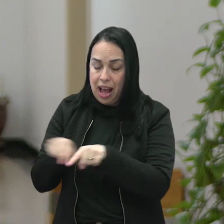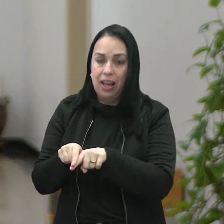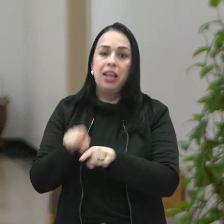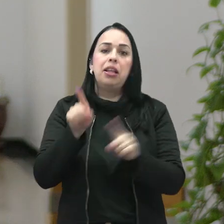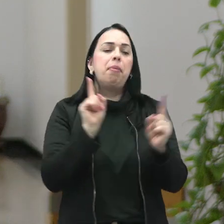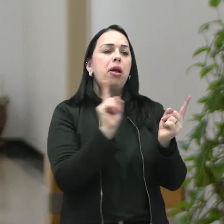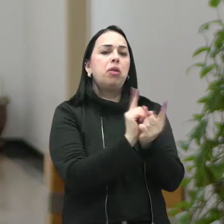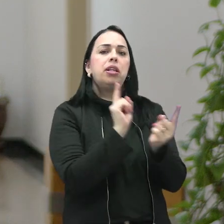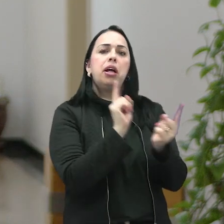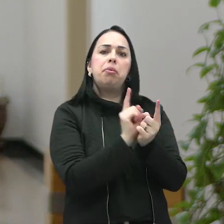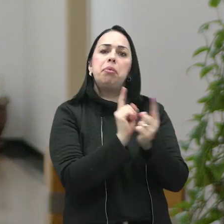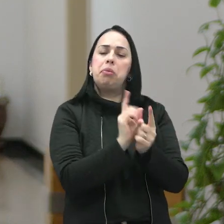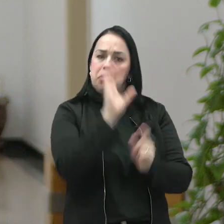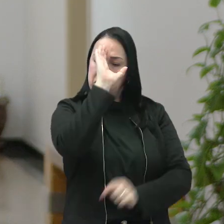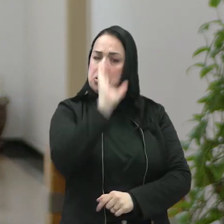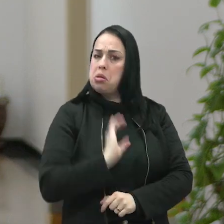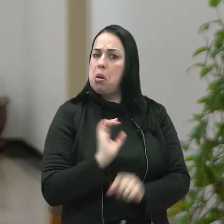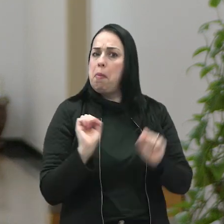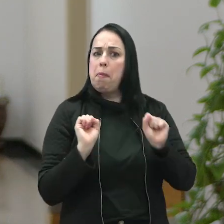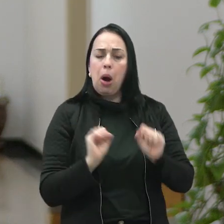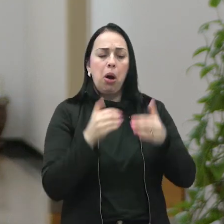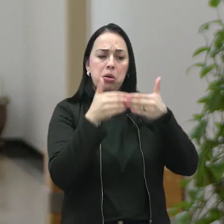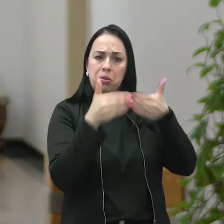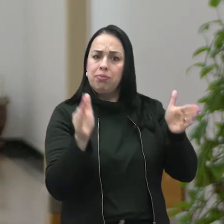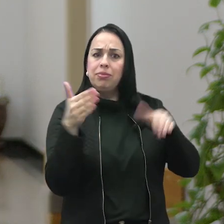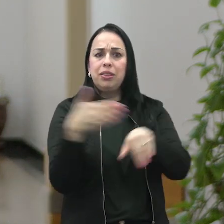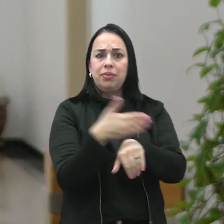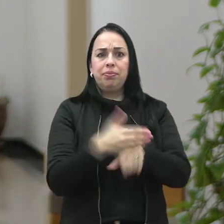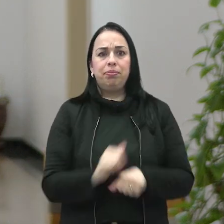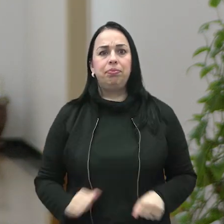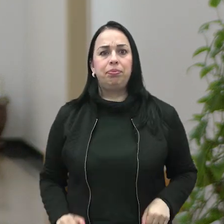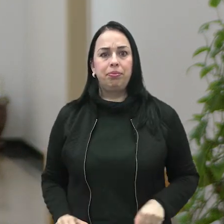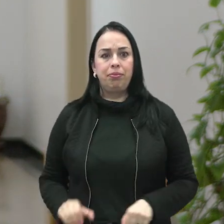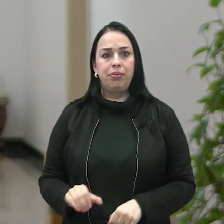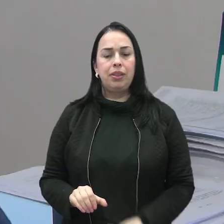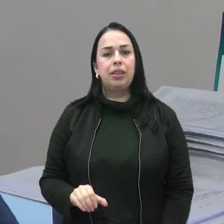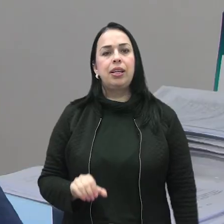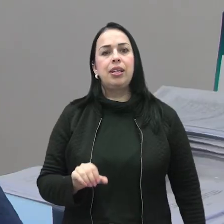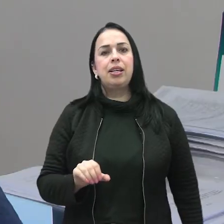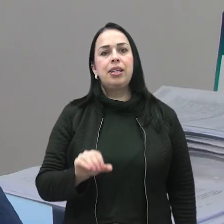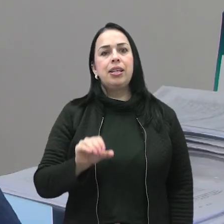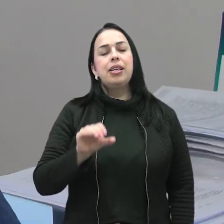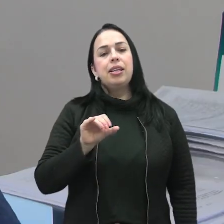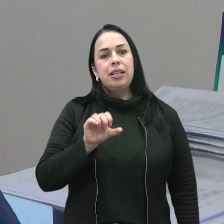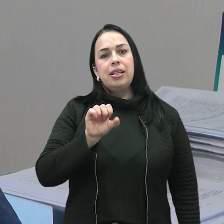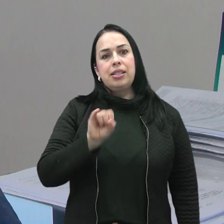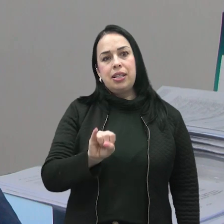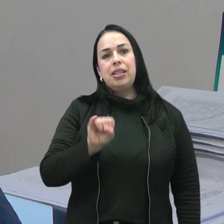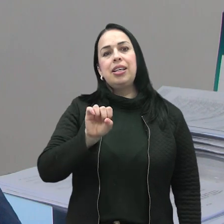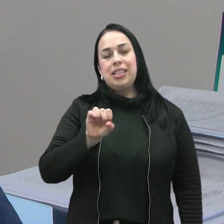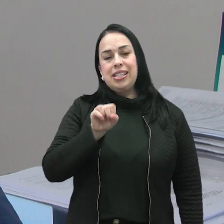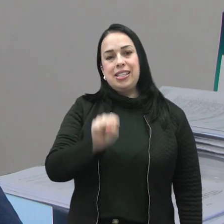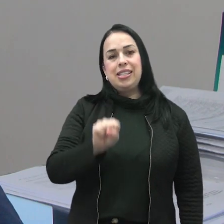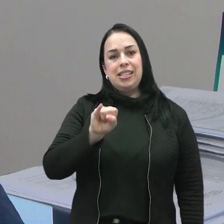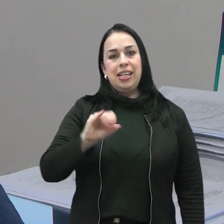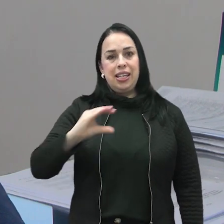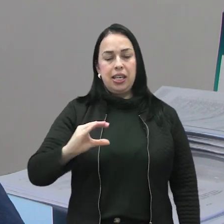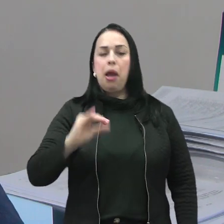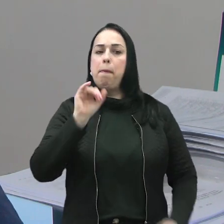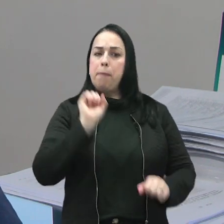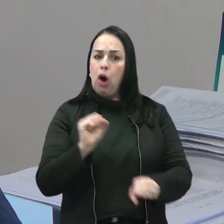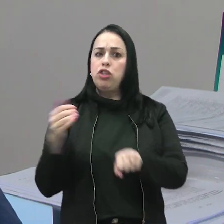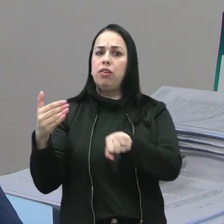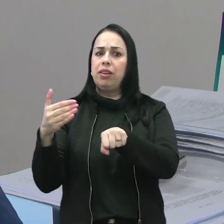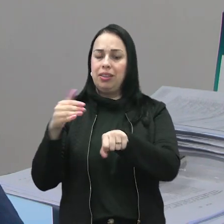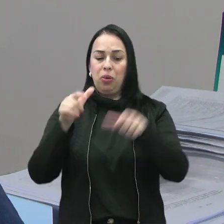dos gabinetes, os trabalhos de atendimento ao cidadão seguem com as portas abertas. O SIC, que é o Serviço de Informação ao Cidadão, que é onde o